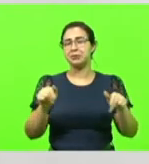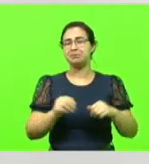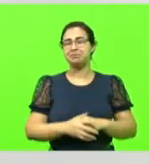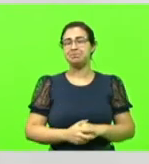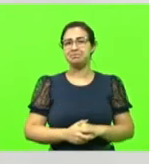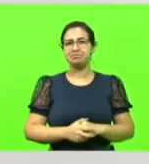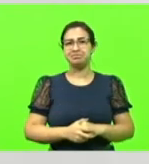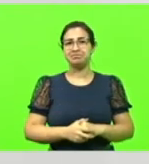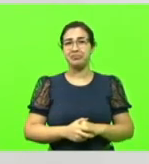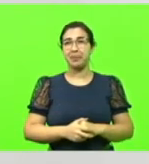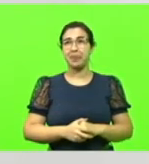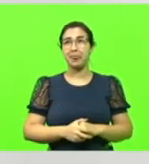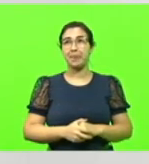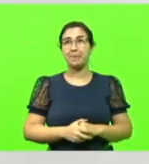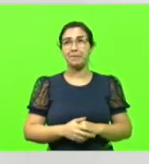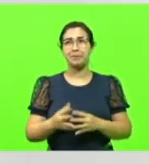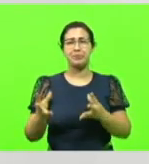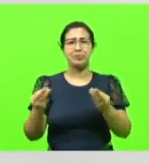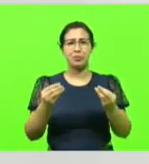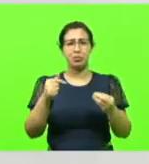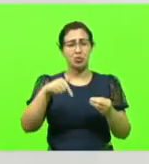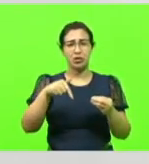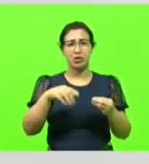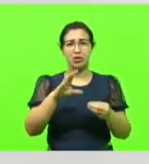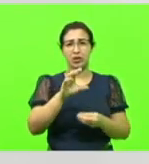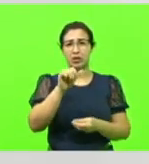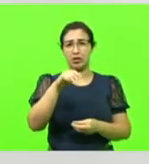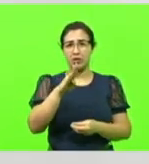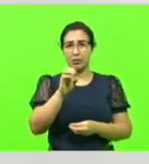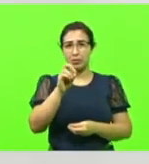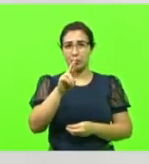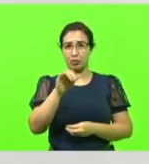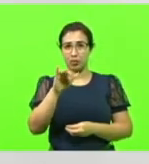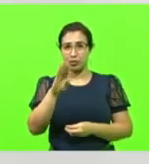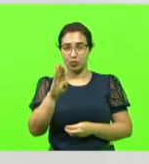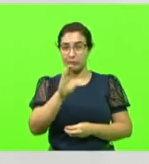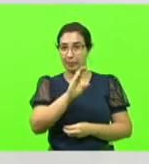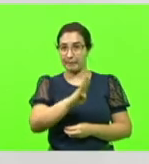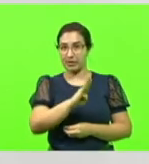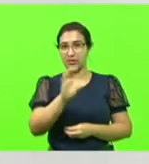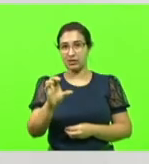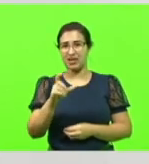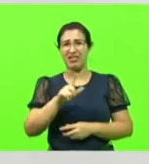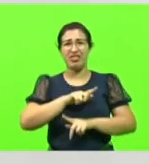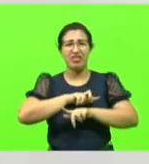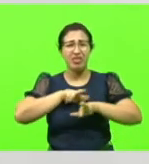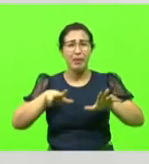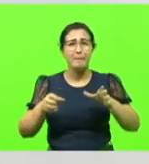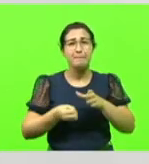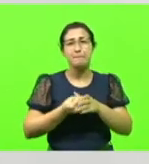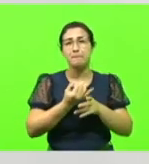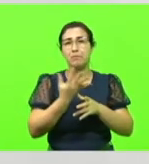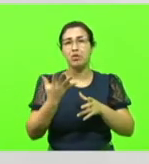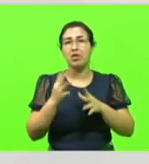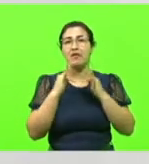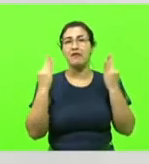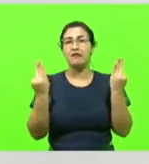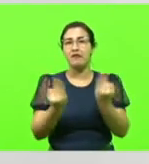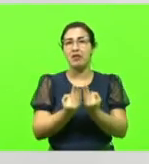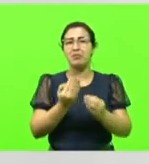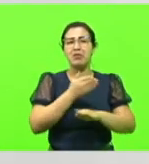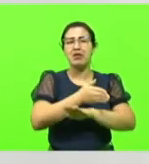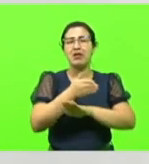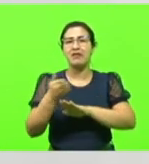Gideões Missionários da Última Hora, aqui de Camboriú, que tem centenas de famílias missionárias que estão lá levando